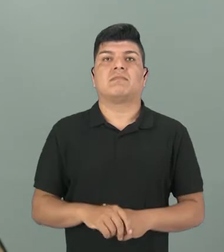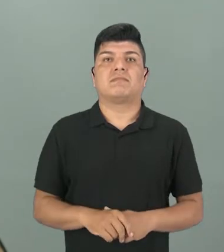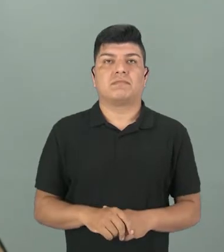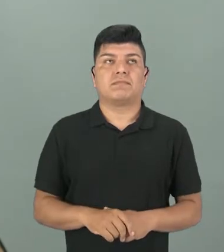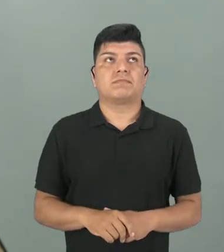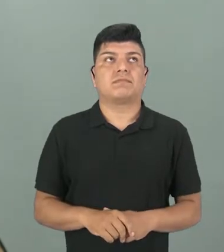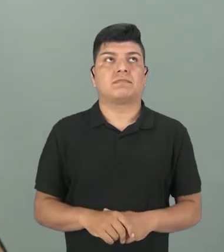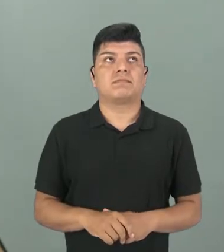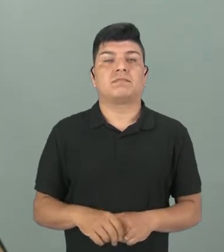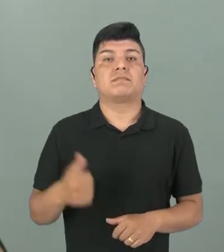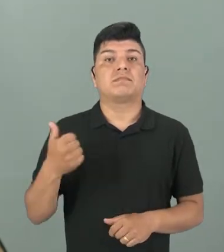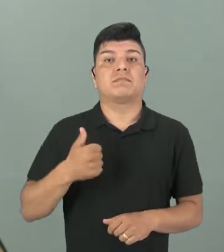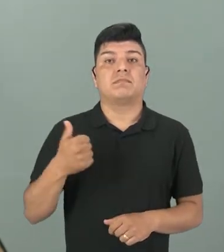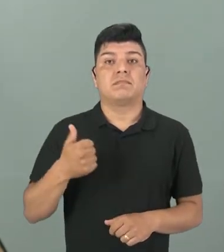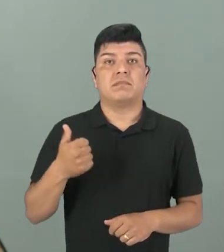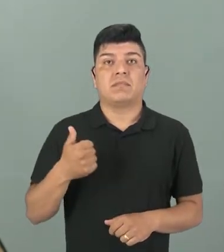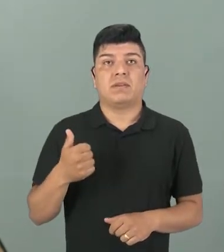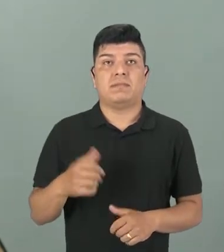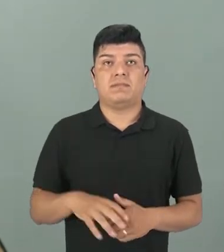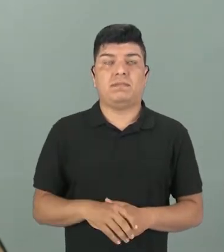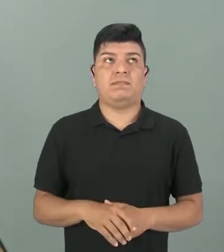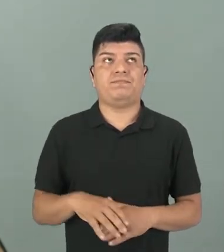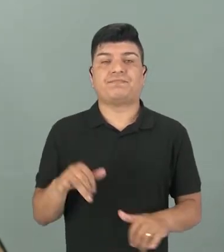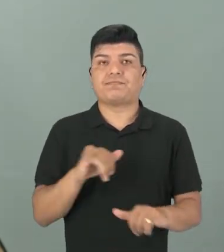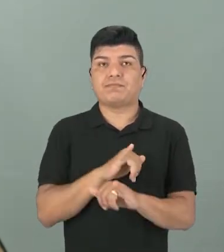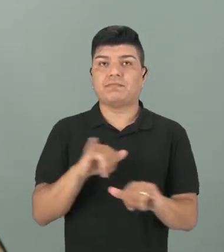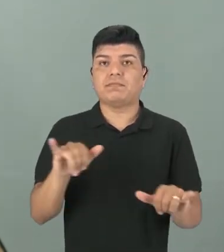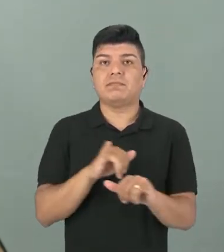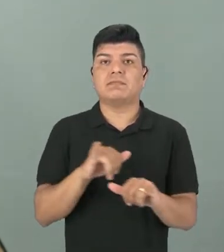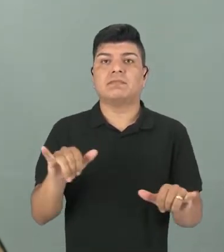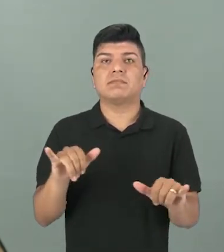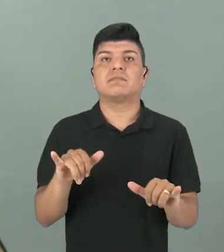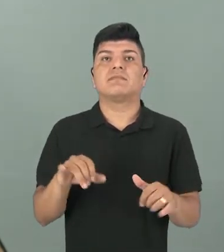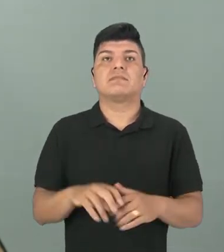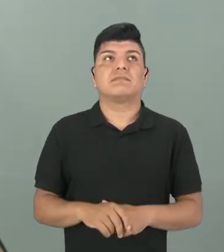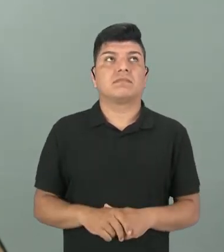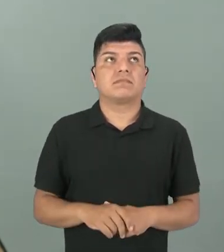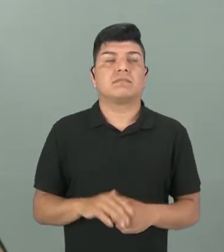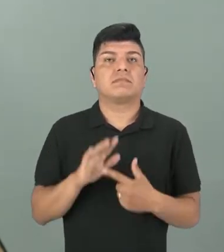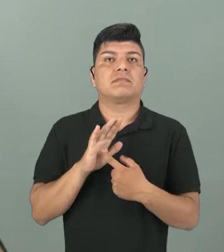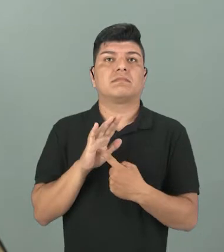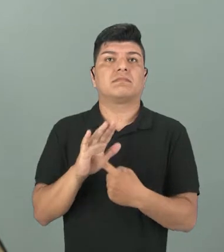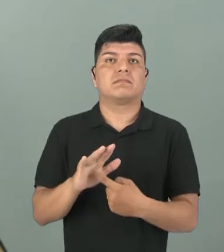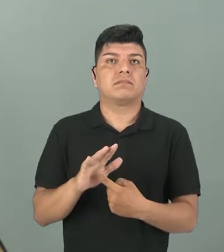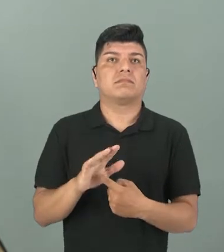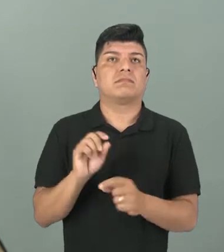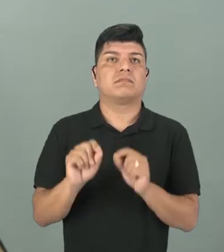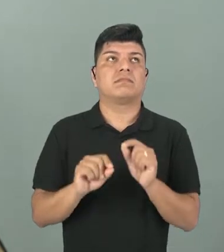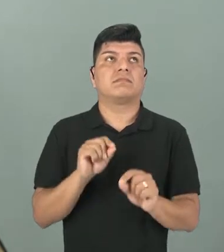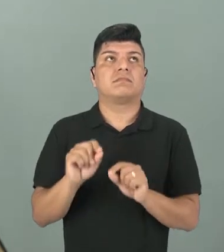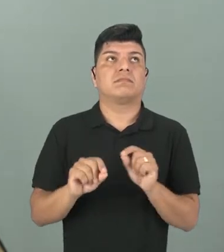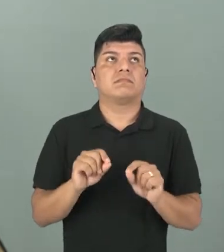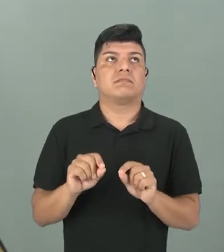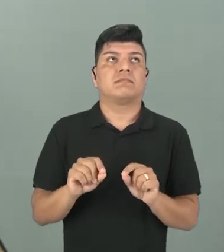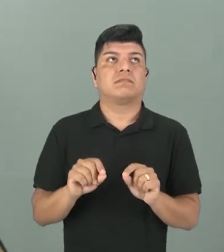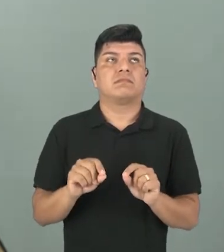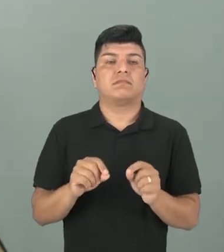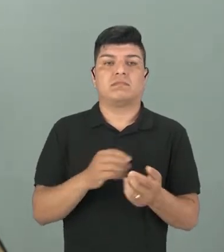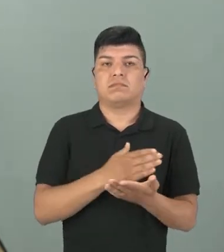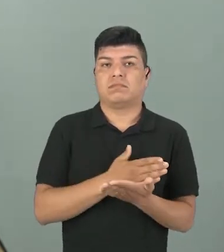lá. A primeira, a manchete, ela aparece exatamente bem